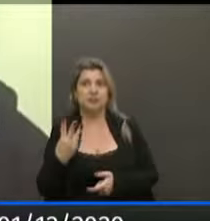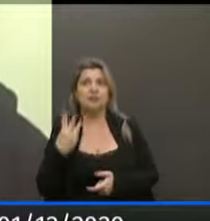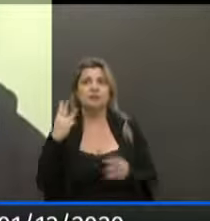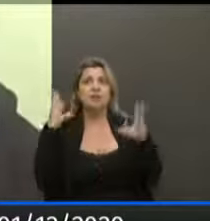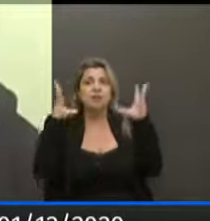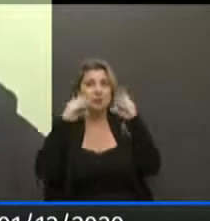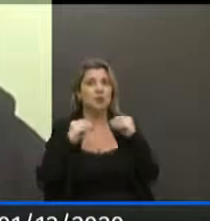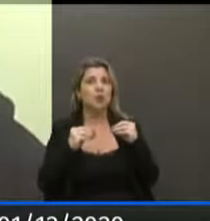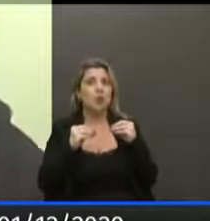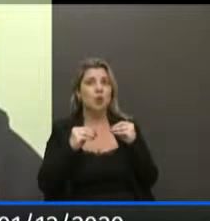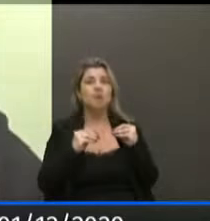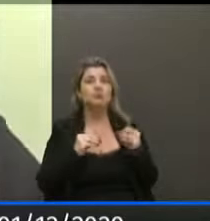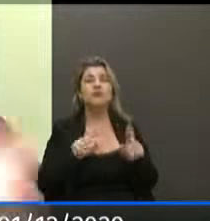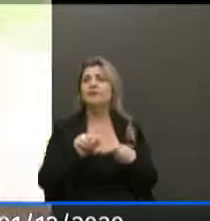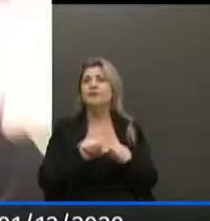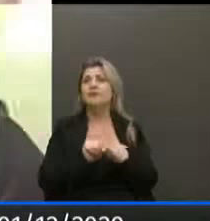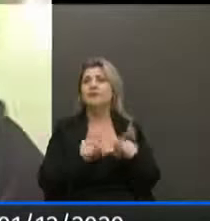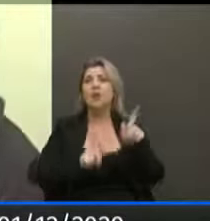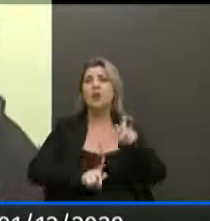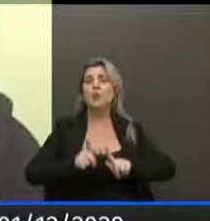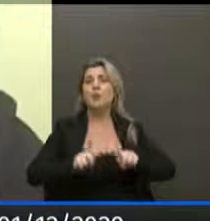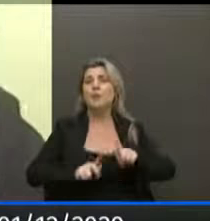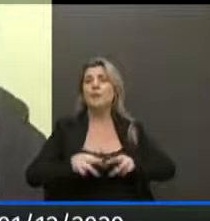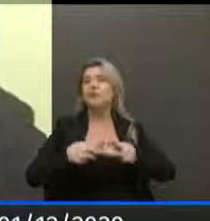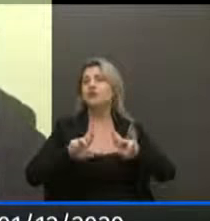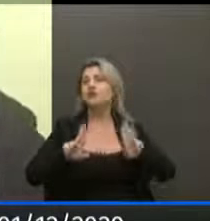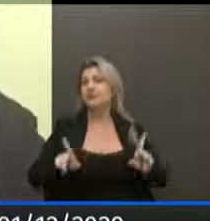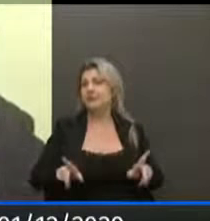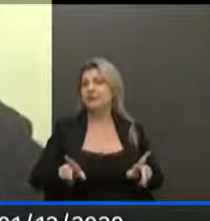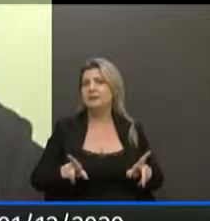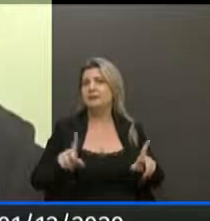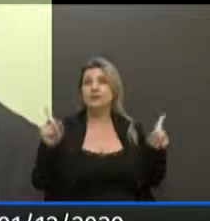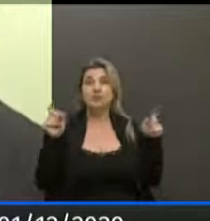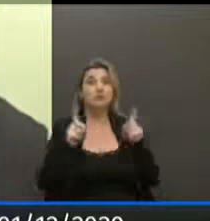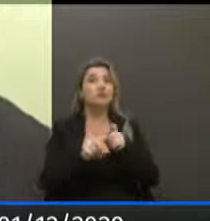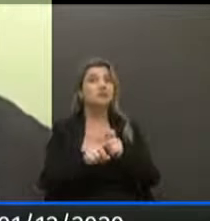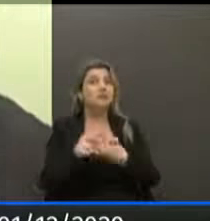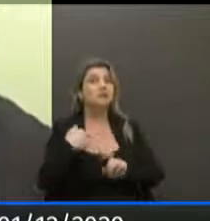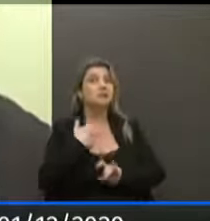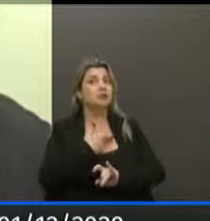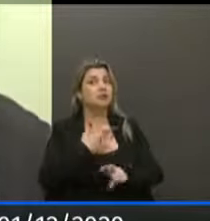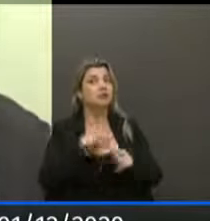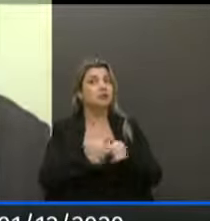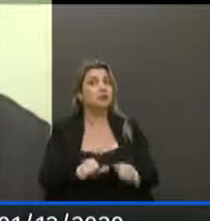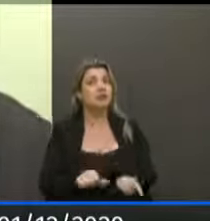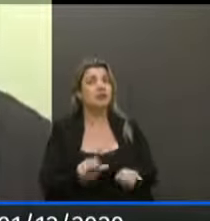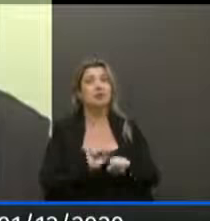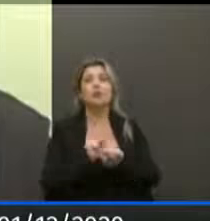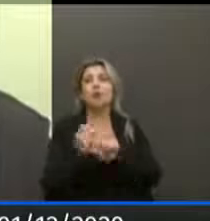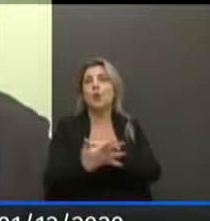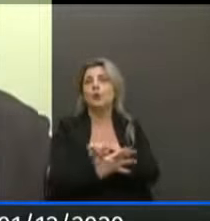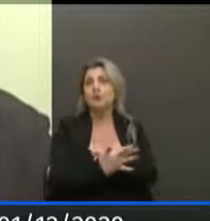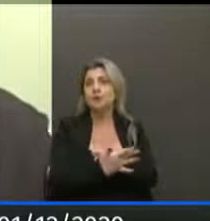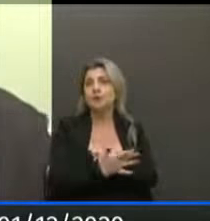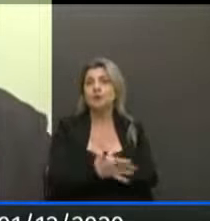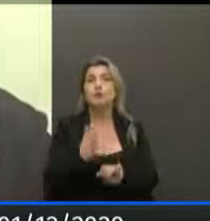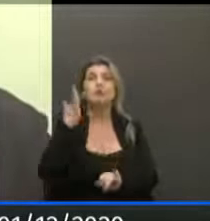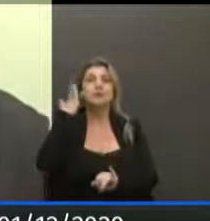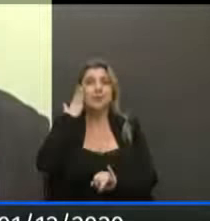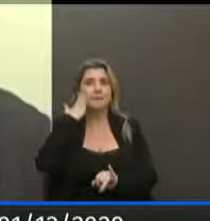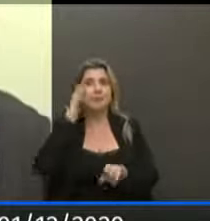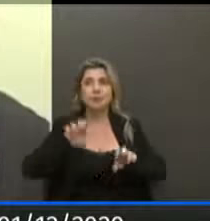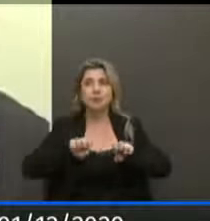fazer alguma diferença na dificuldade que a gente está em relação ao Covid. Quando a gente sabe, mais uma vez, por exemplo, que os supermercados